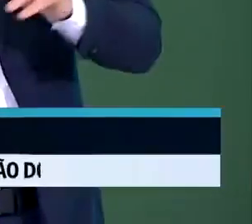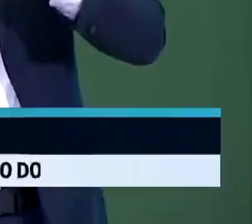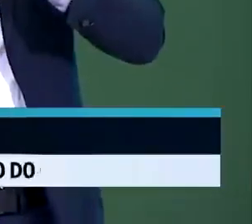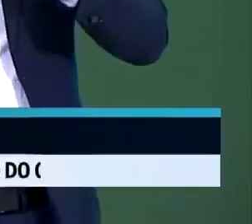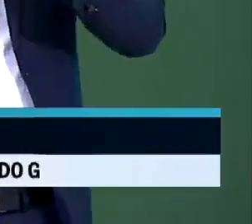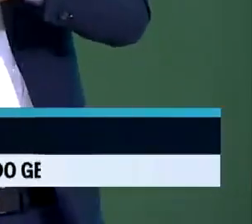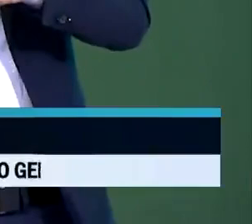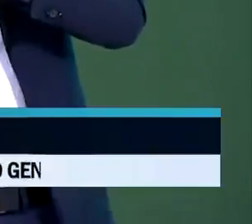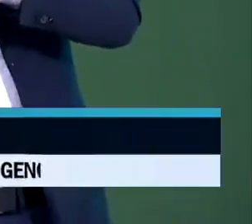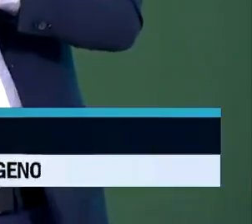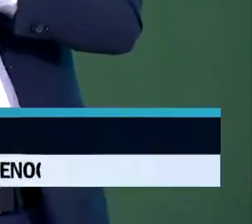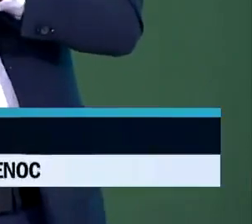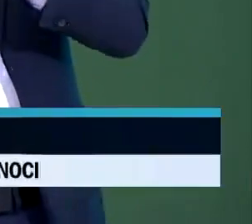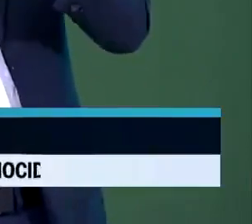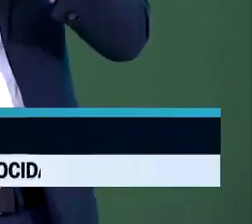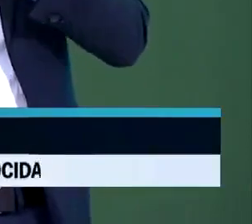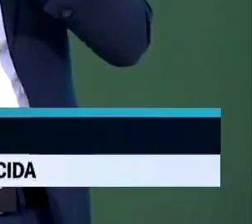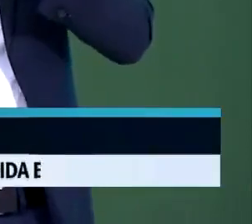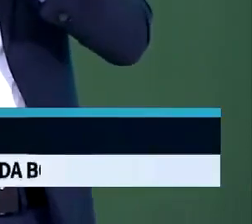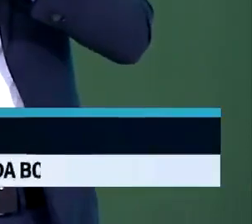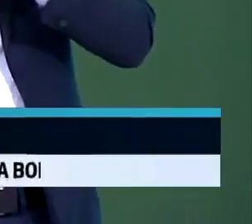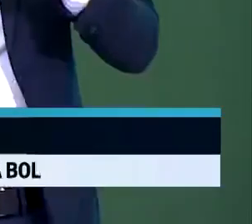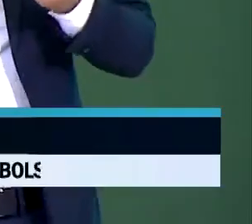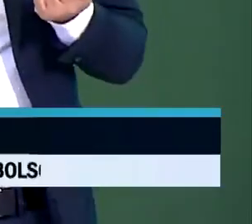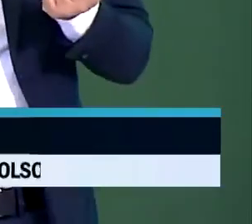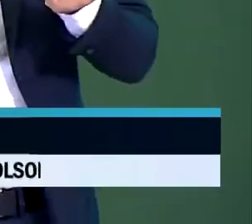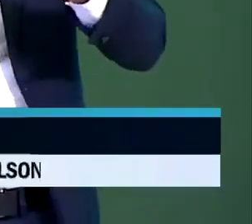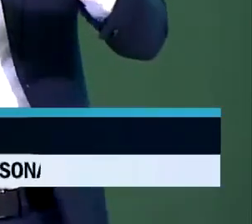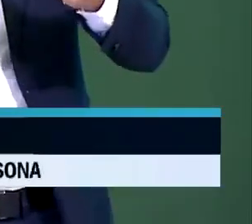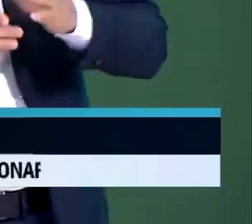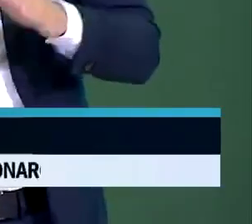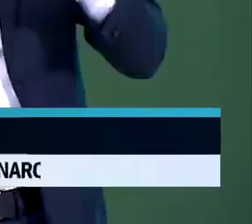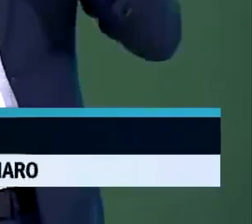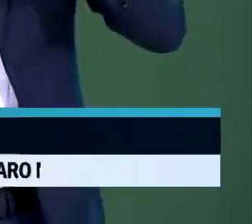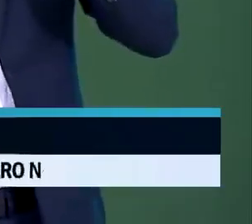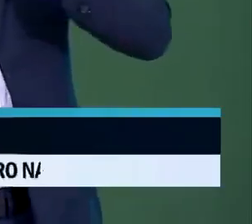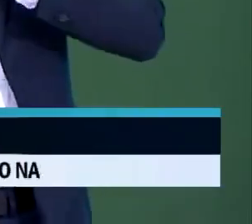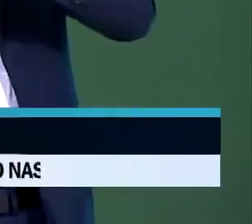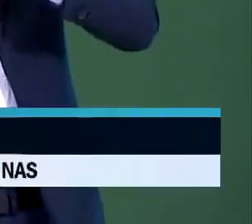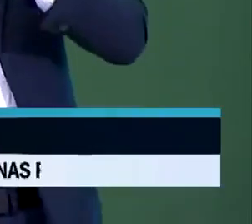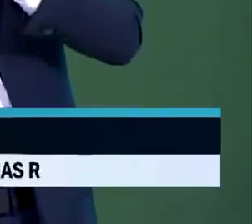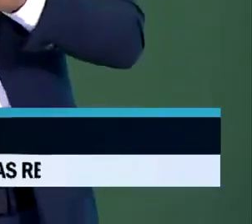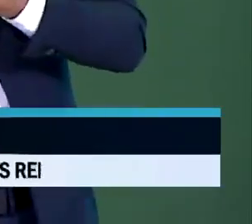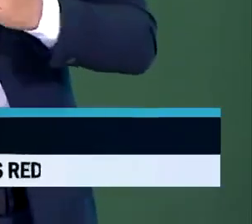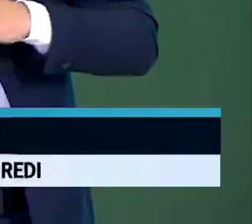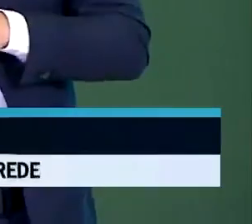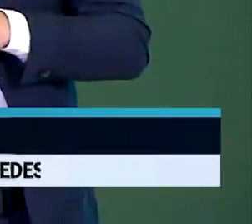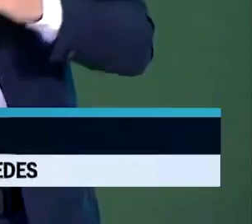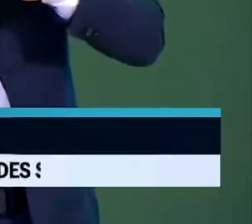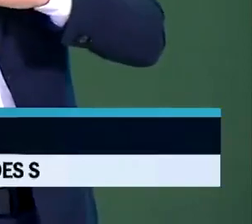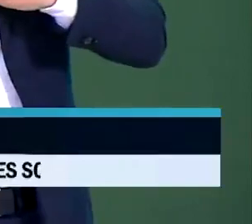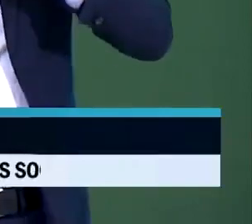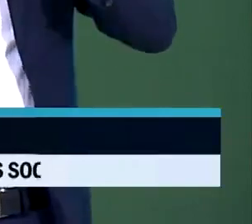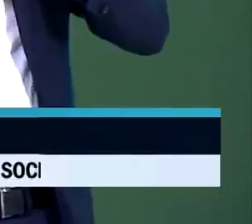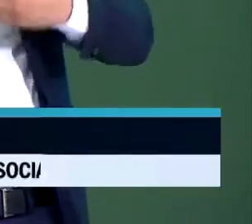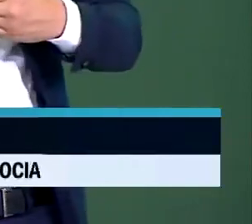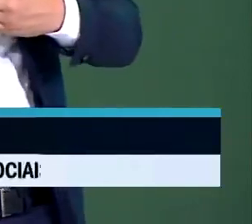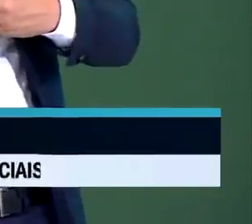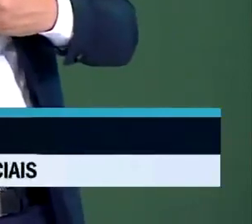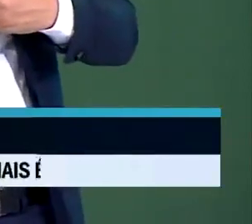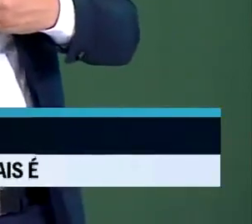revisão, não podemos disfarçar a verdade. A verdade é que vai haver um gasto um pouco maior. Estamos falando de 30 e